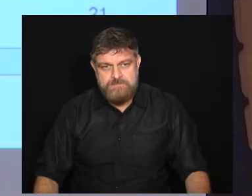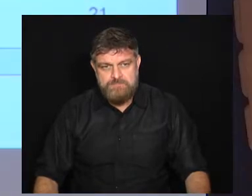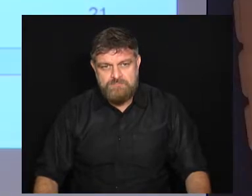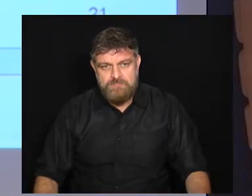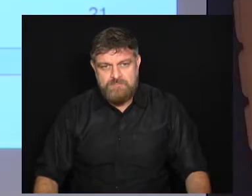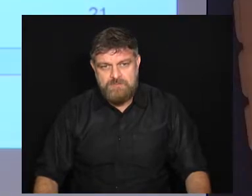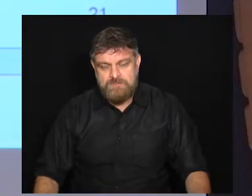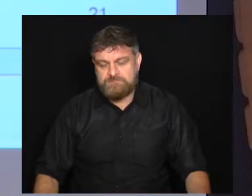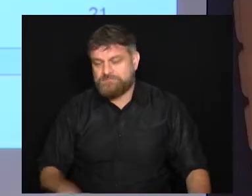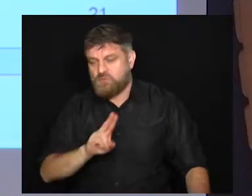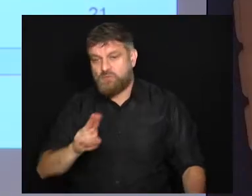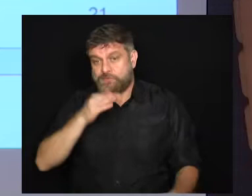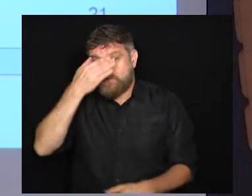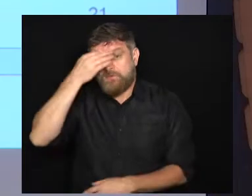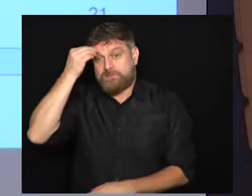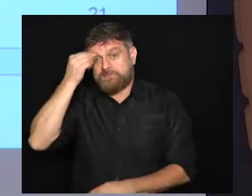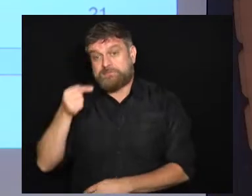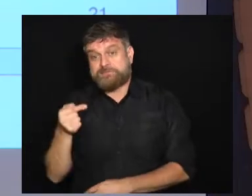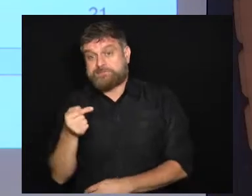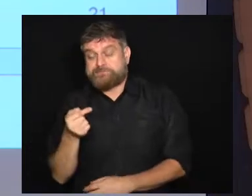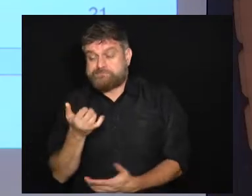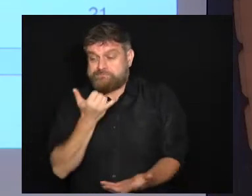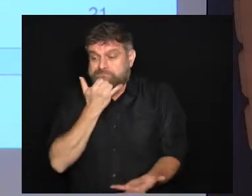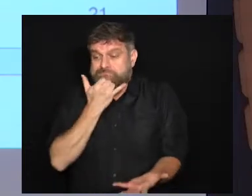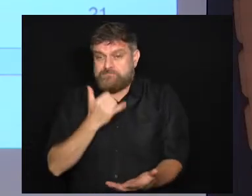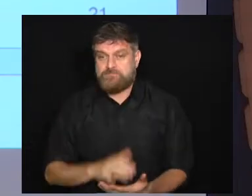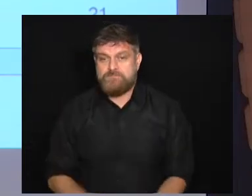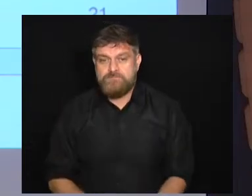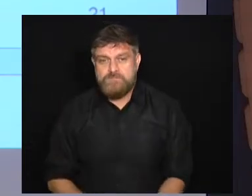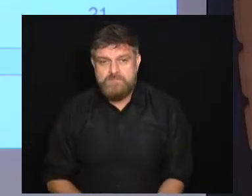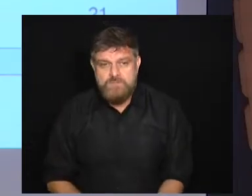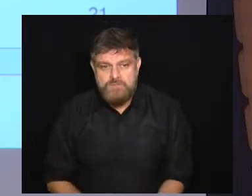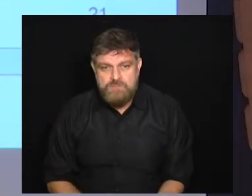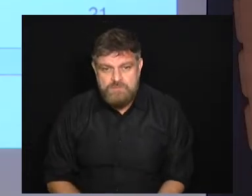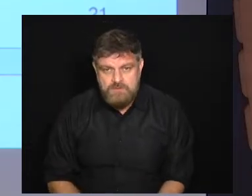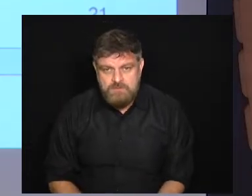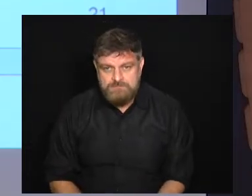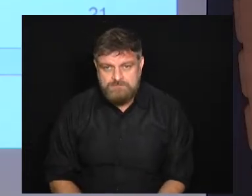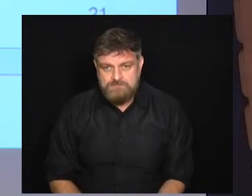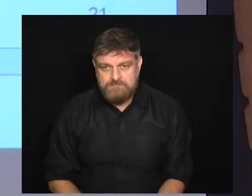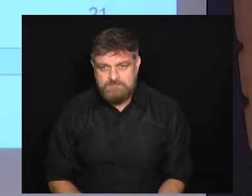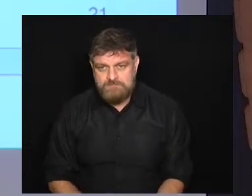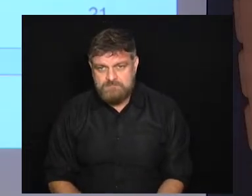esqueci o nome agora, falei e depois acabei esquecendo. No final do Tancredão,